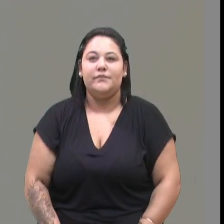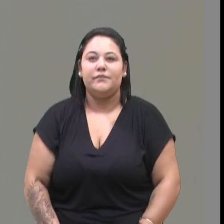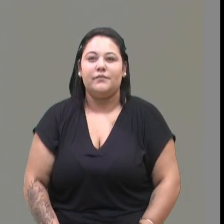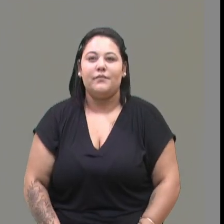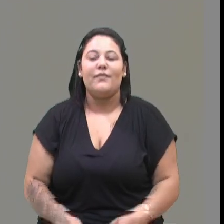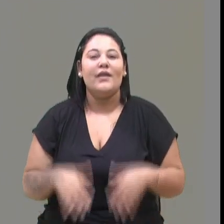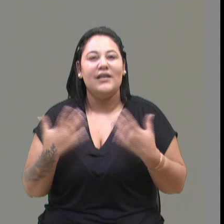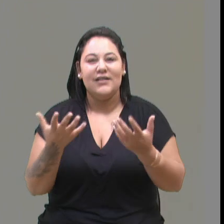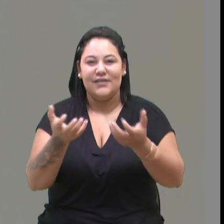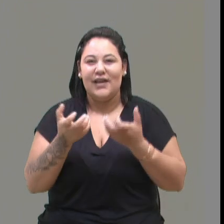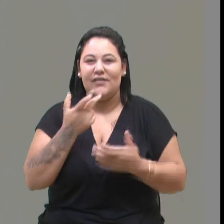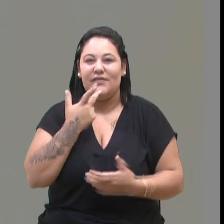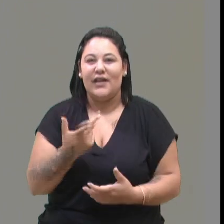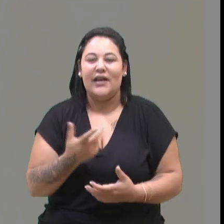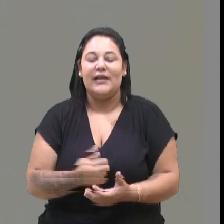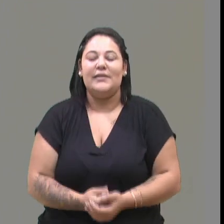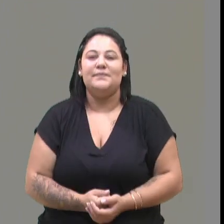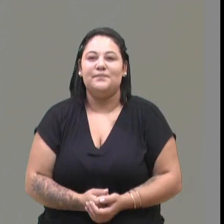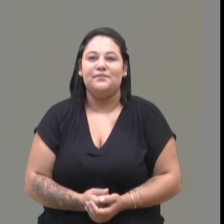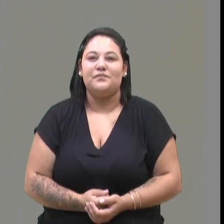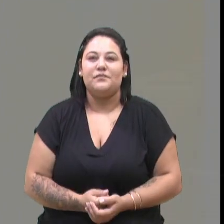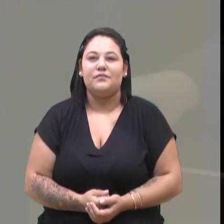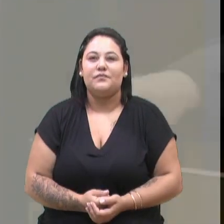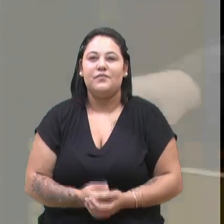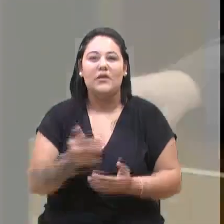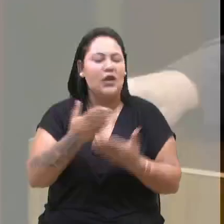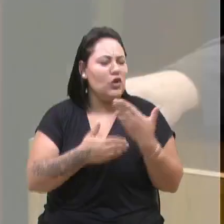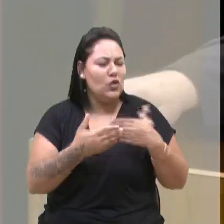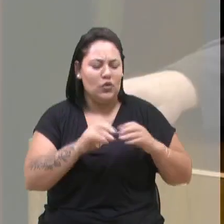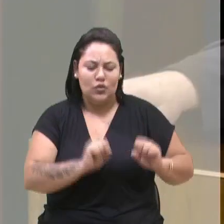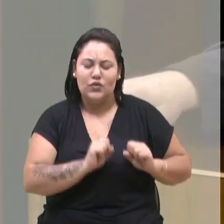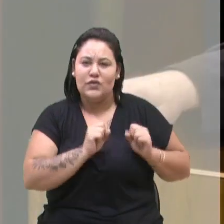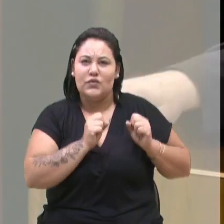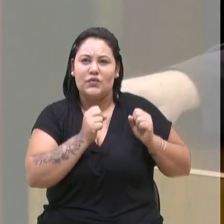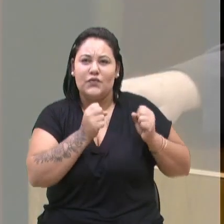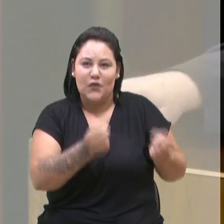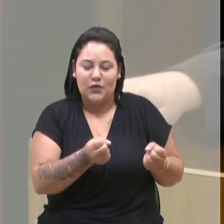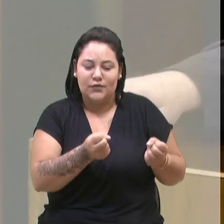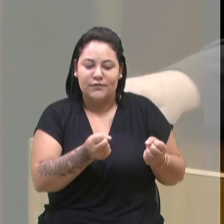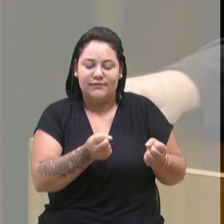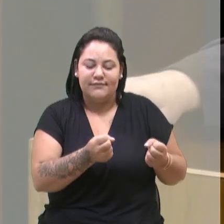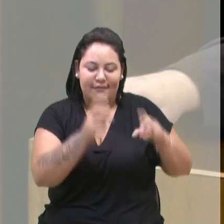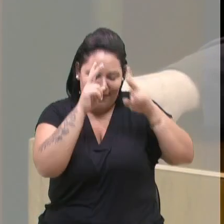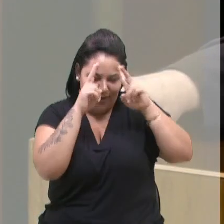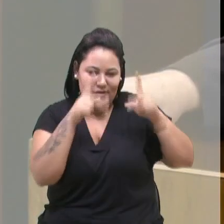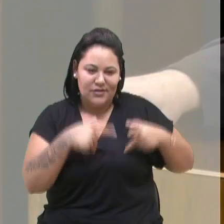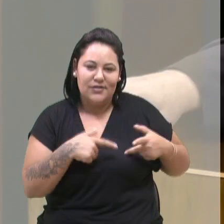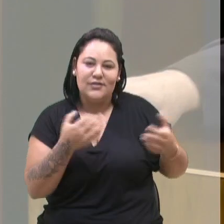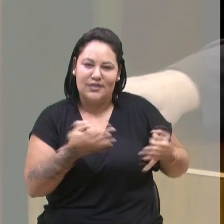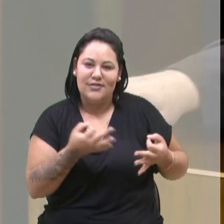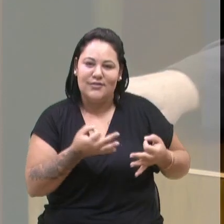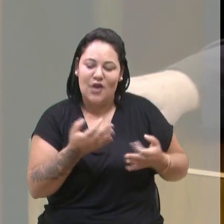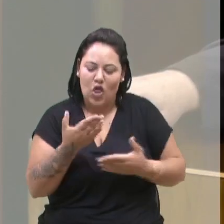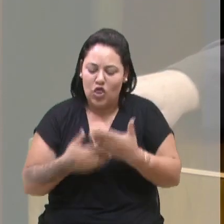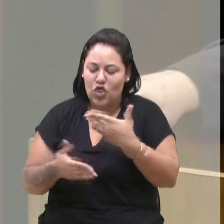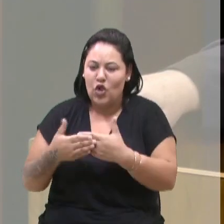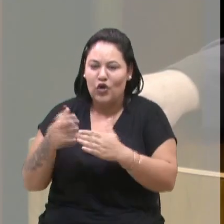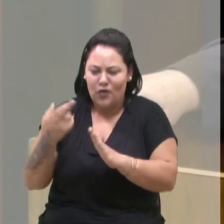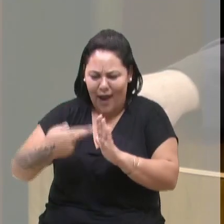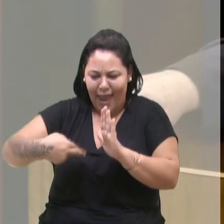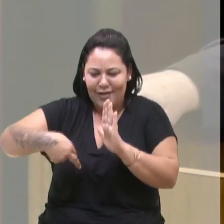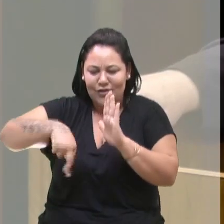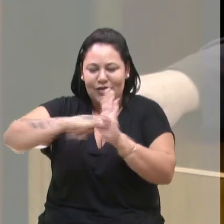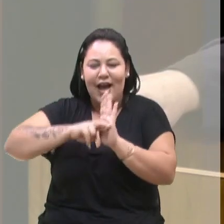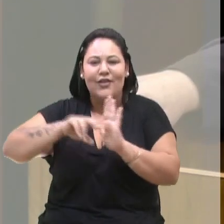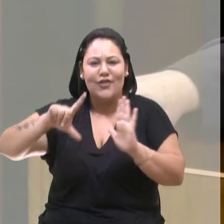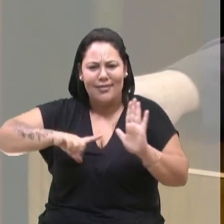eu quero dizer o seguinte, pessoal, todo esforço será reconhecido, todo resultado será recompensado.